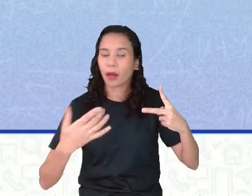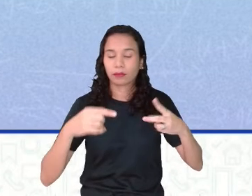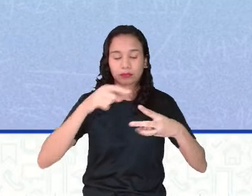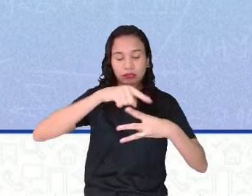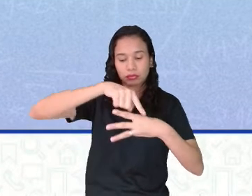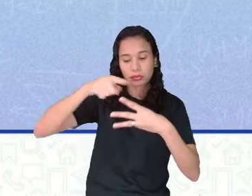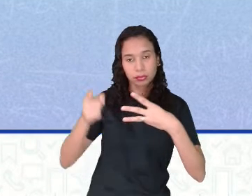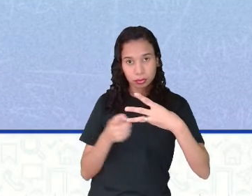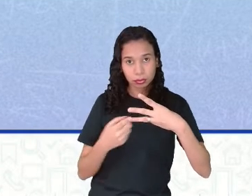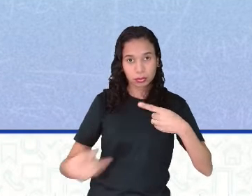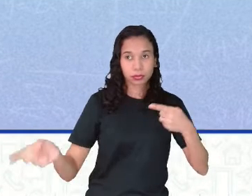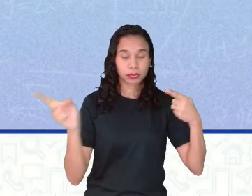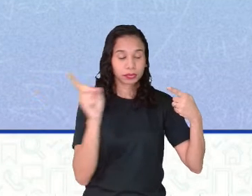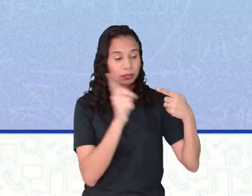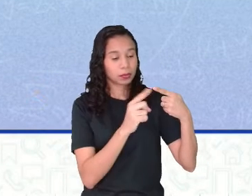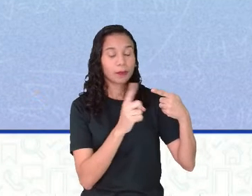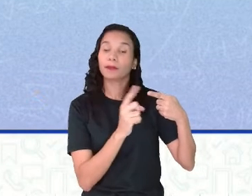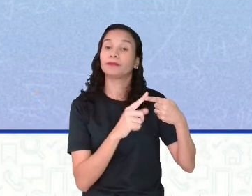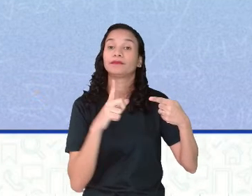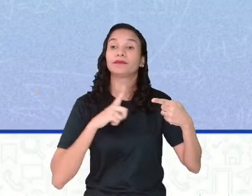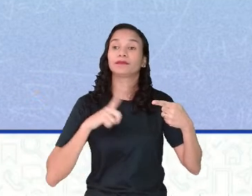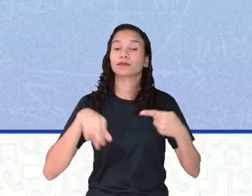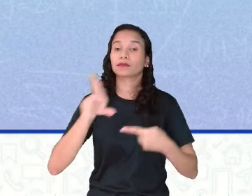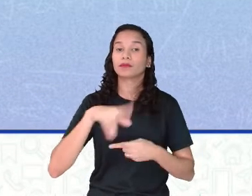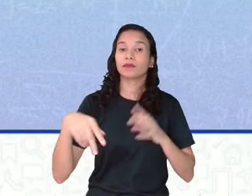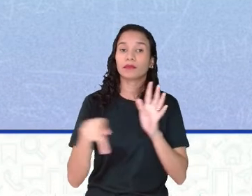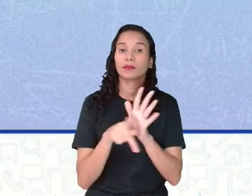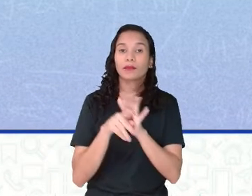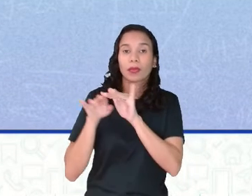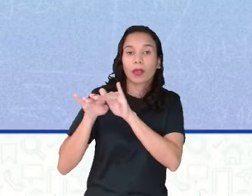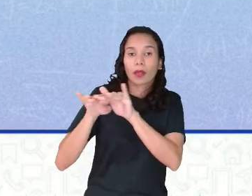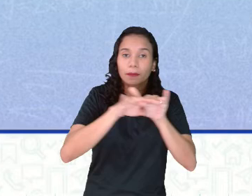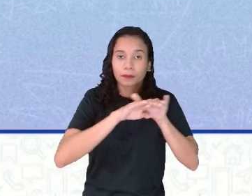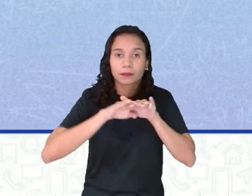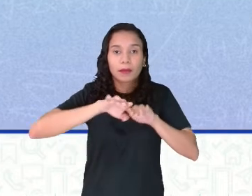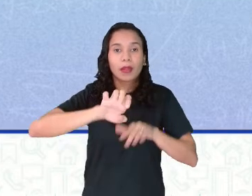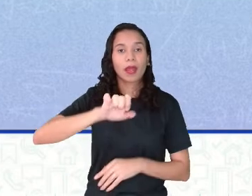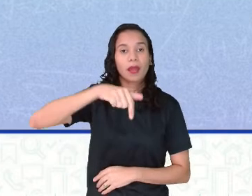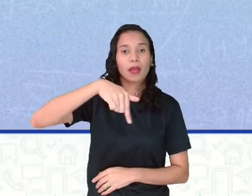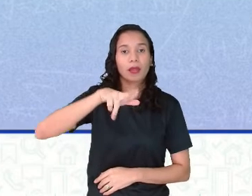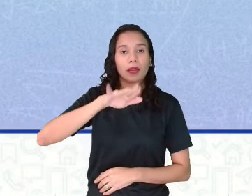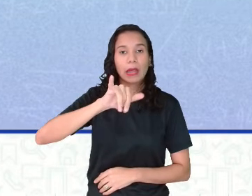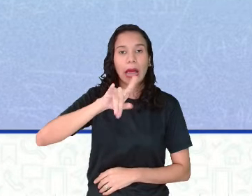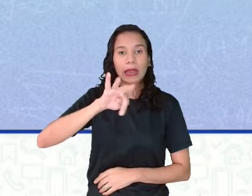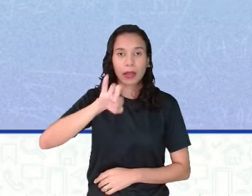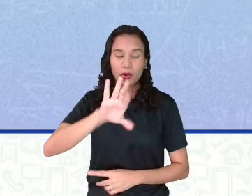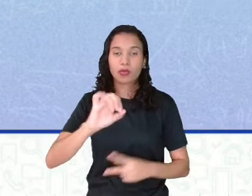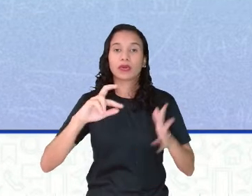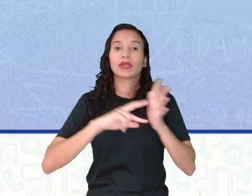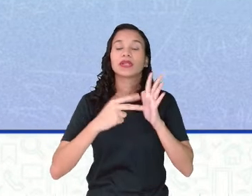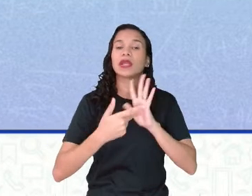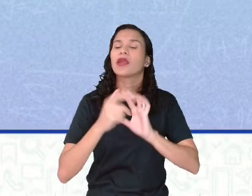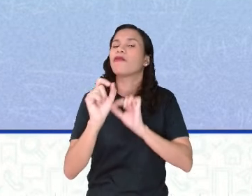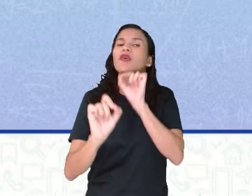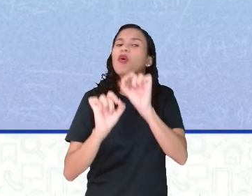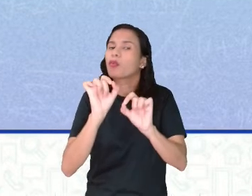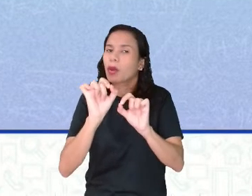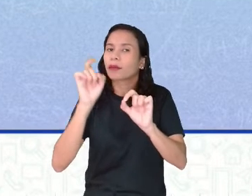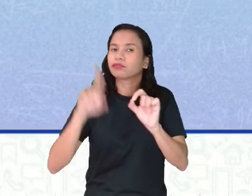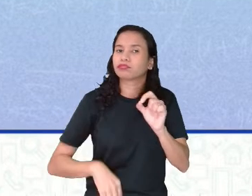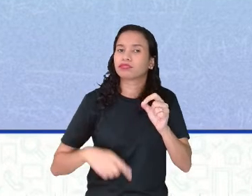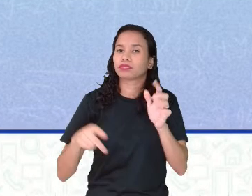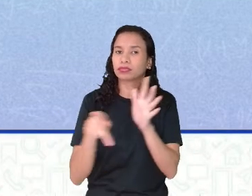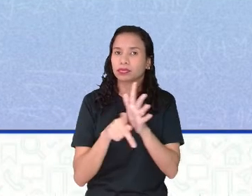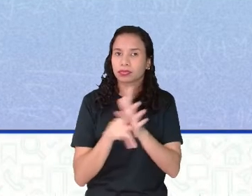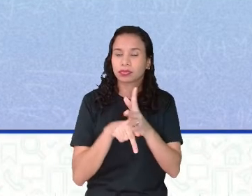formas. Primeiro, a gente tem o triângulo equilátero. O que significa o triângulo equilátero, Pedro? São